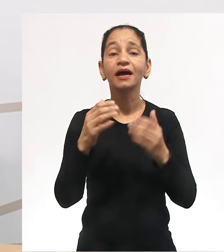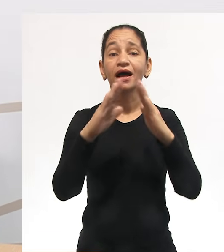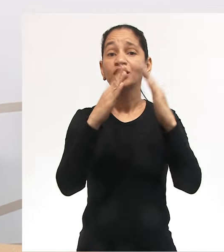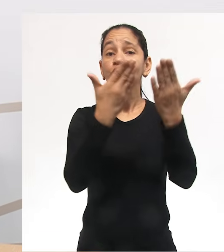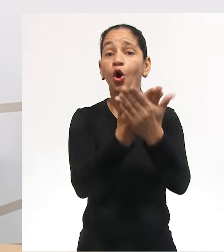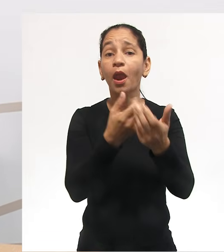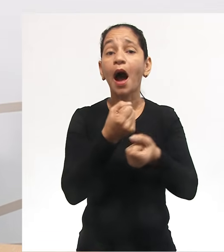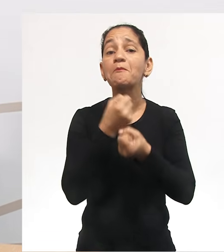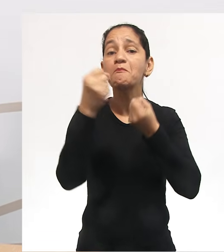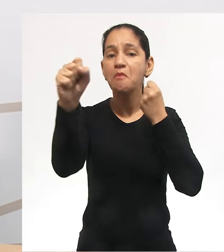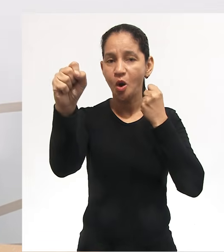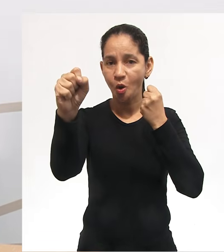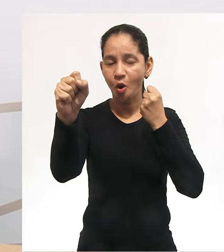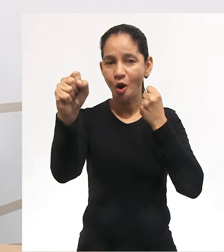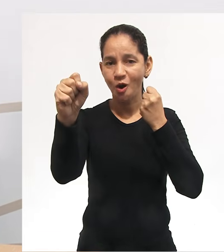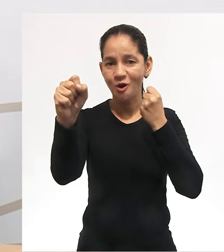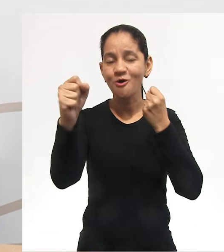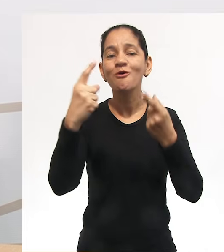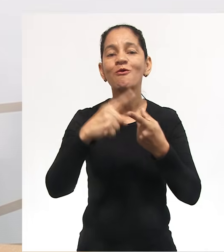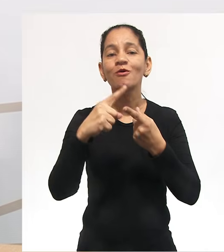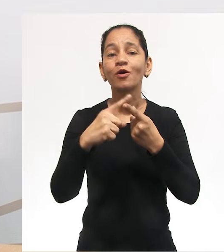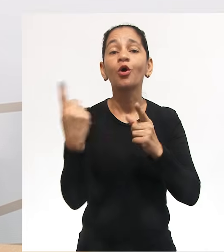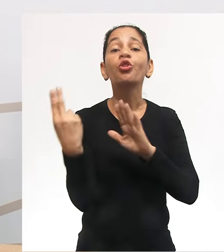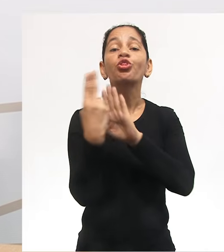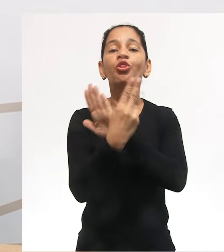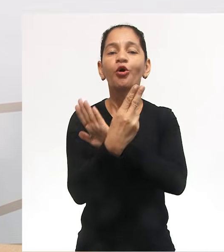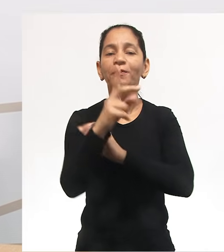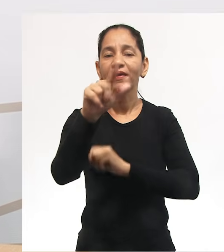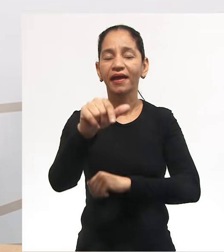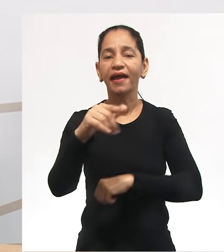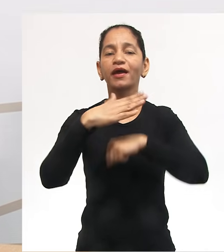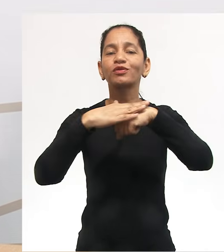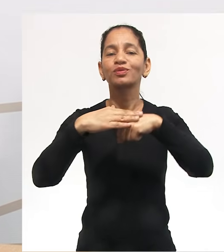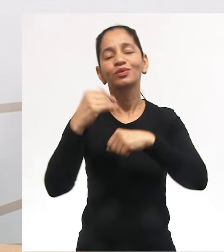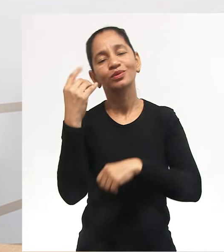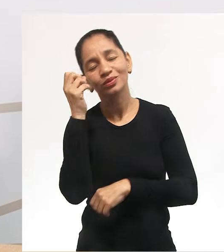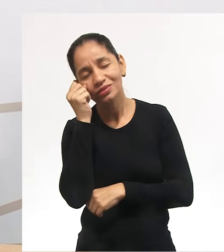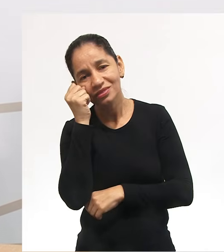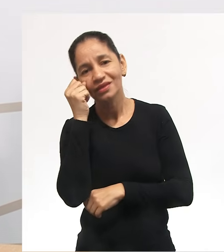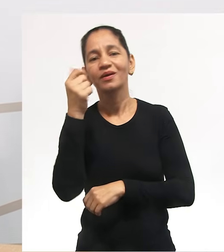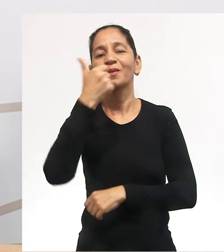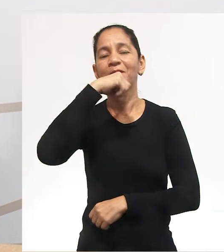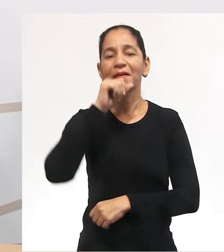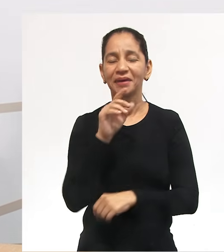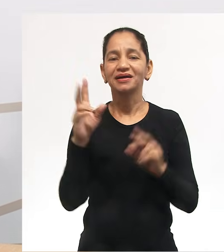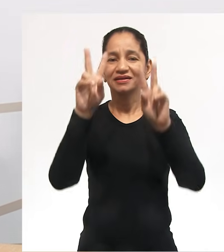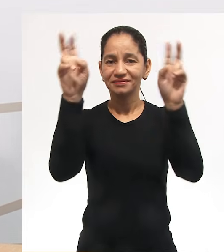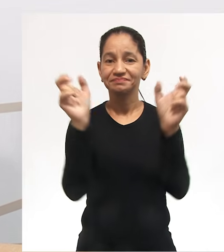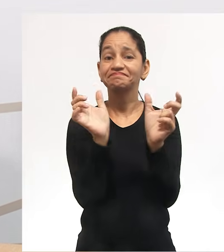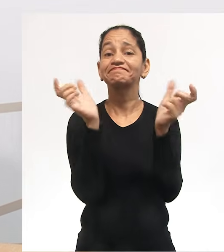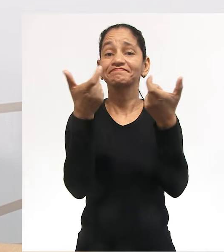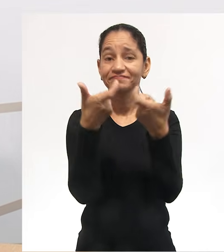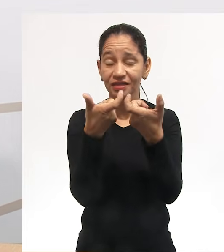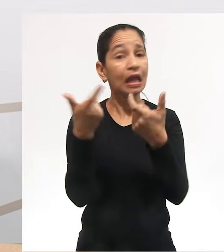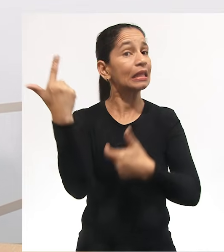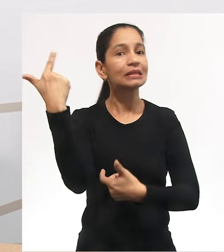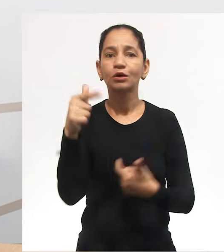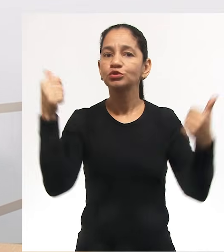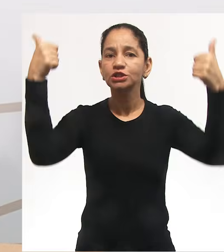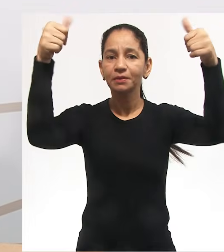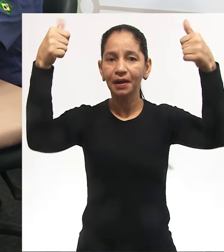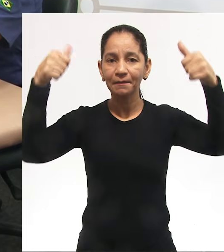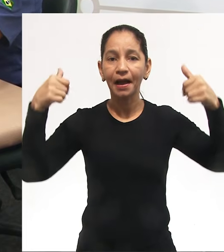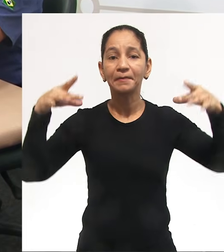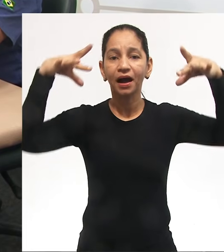foi na maior escola de Itapuã, chamado Sossego da Mamãe, né. Ali a gente não tinha os